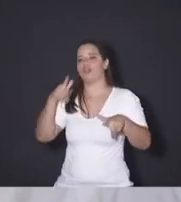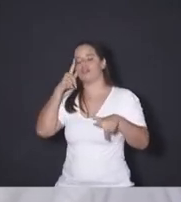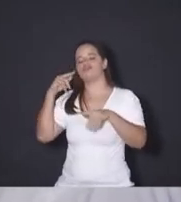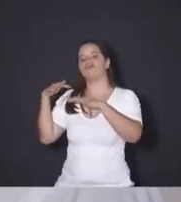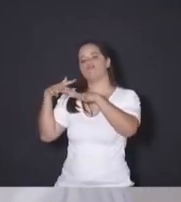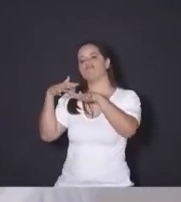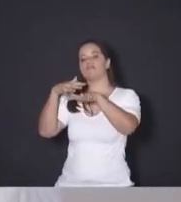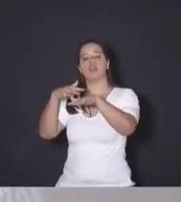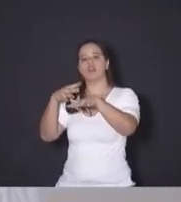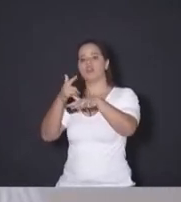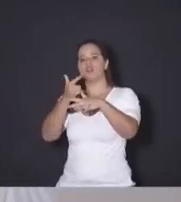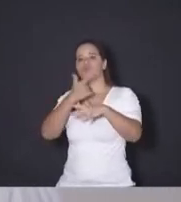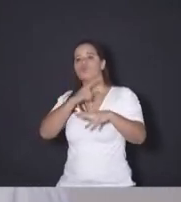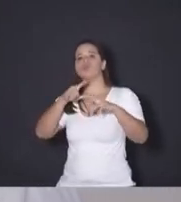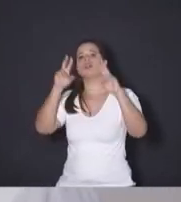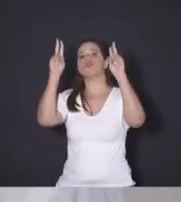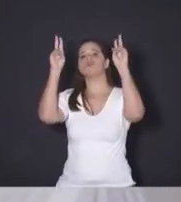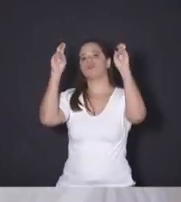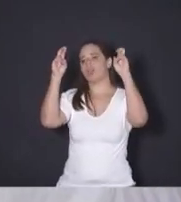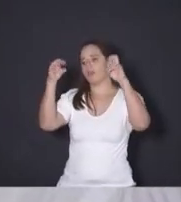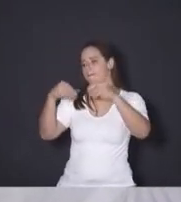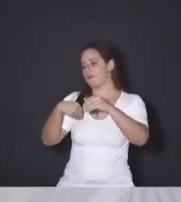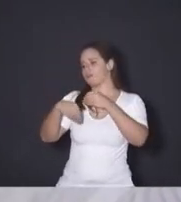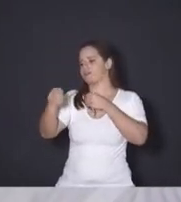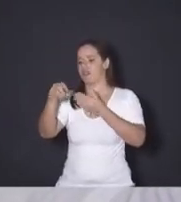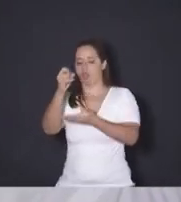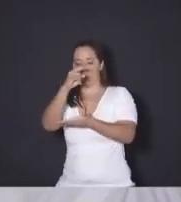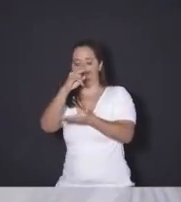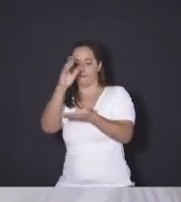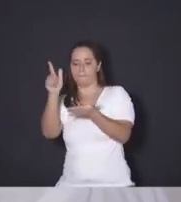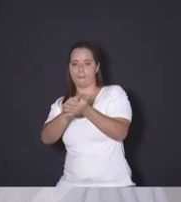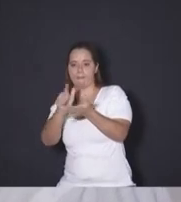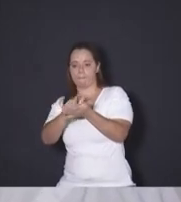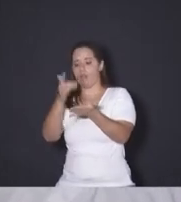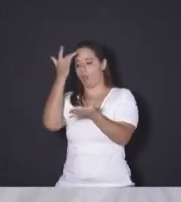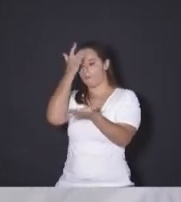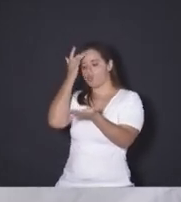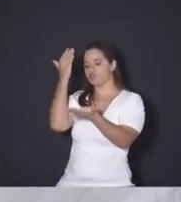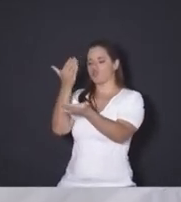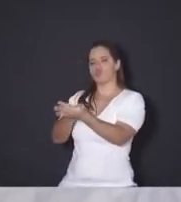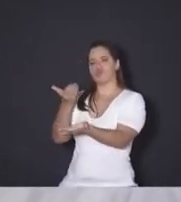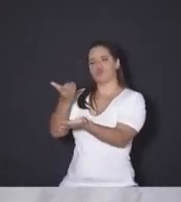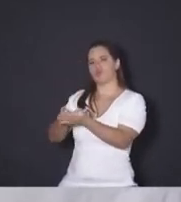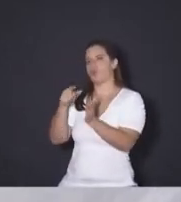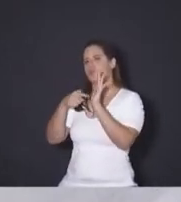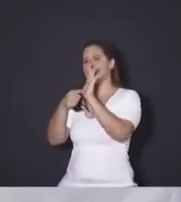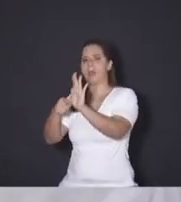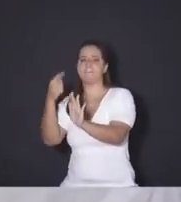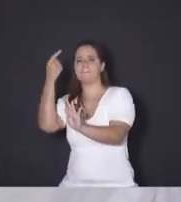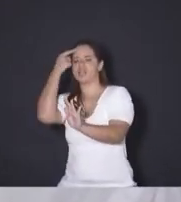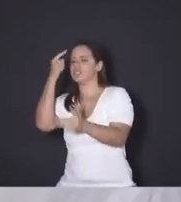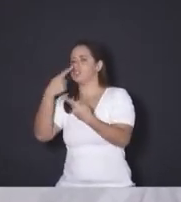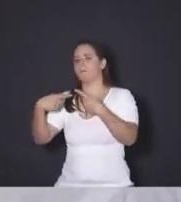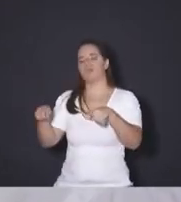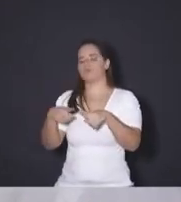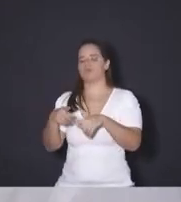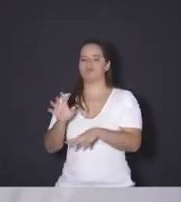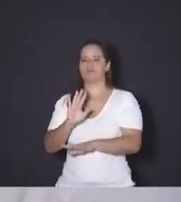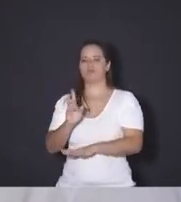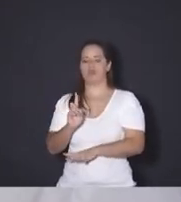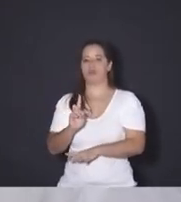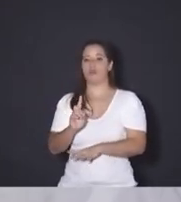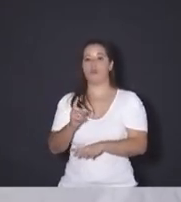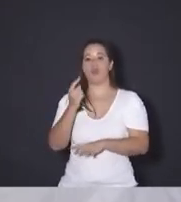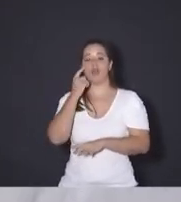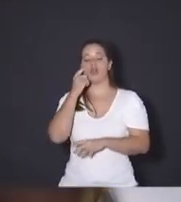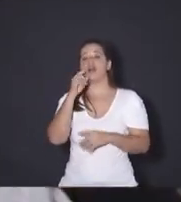não lança um tema entrega uma apostila para que as pessoas possam estudar aquilo pensar música e fazer não é mais